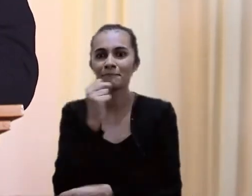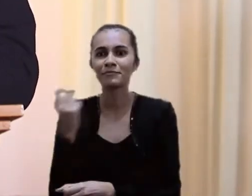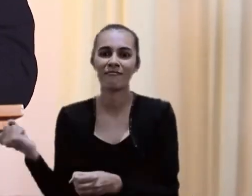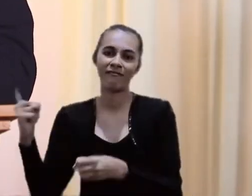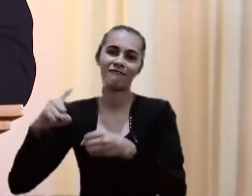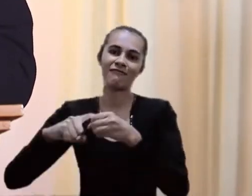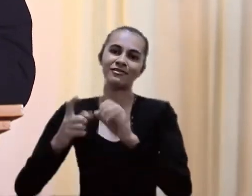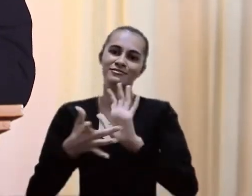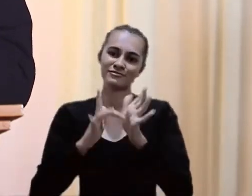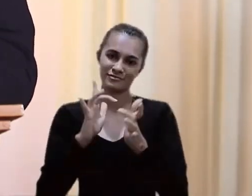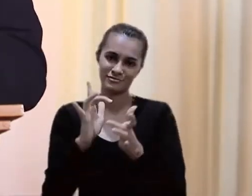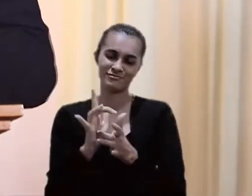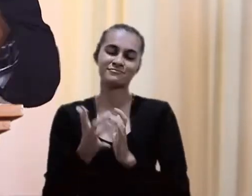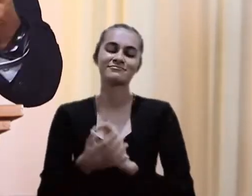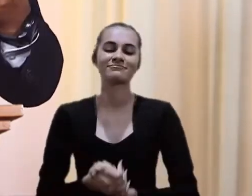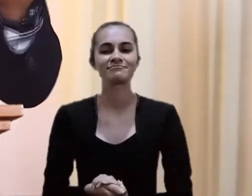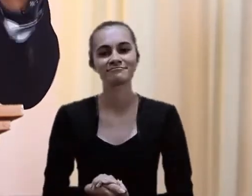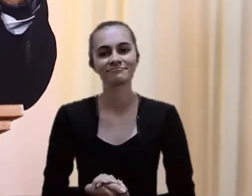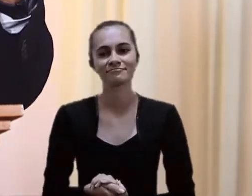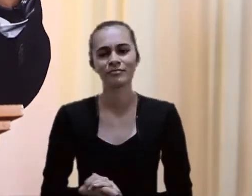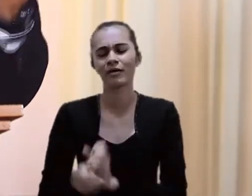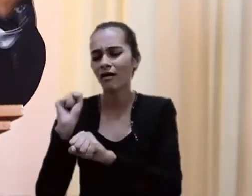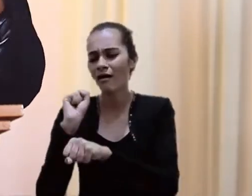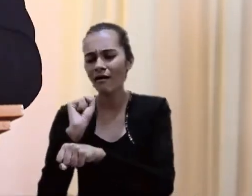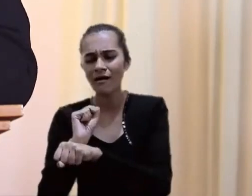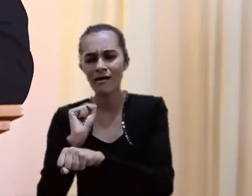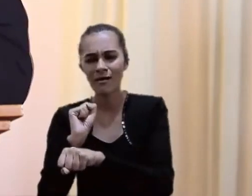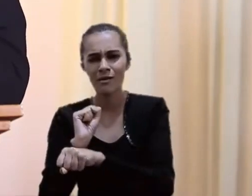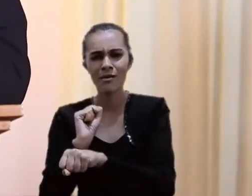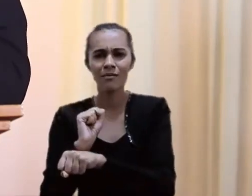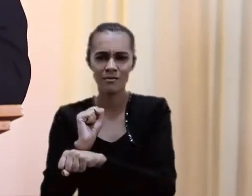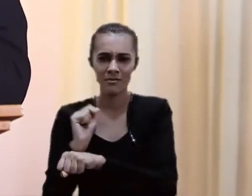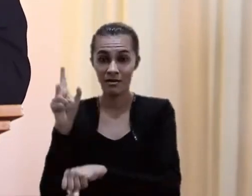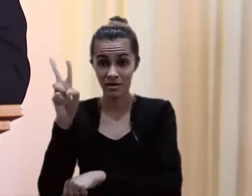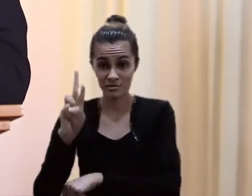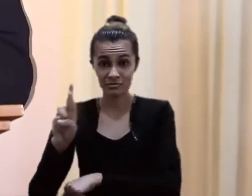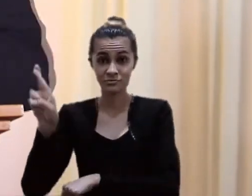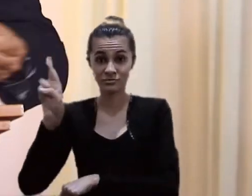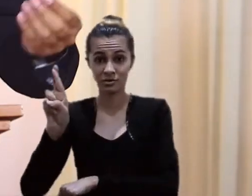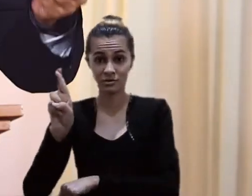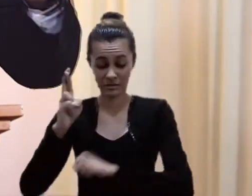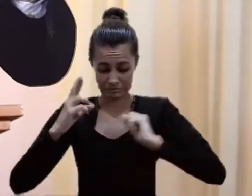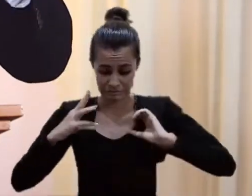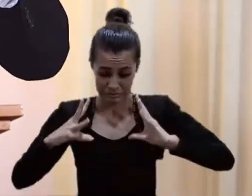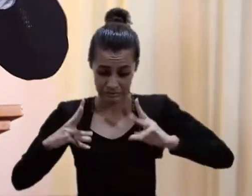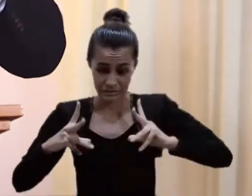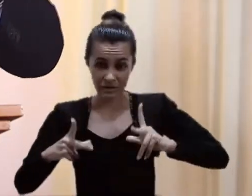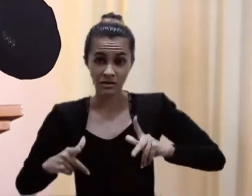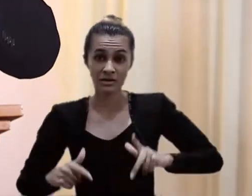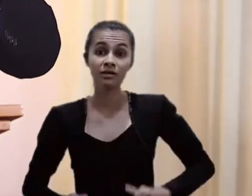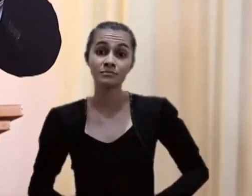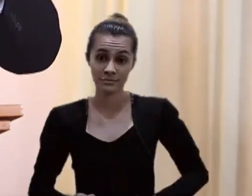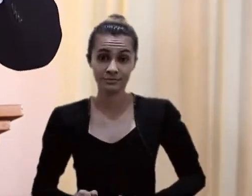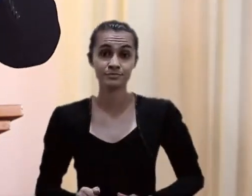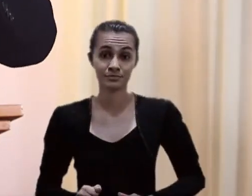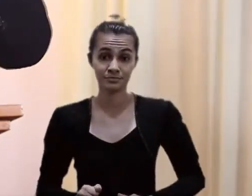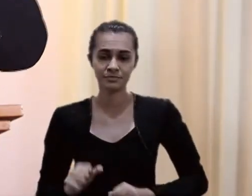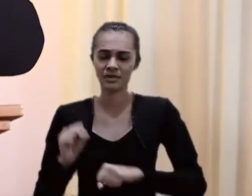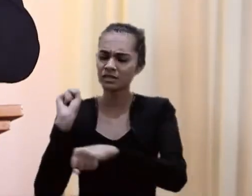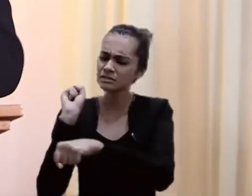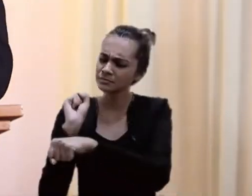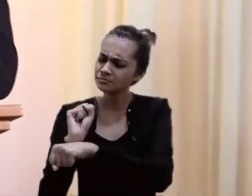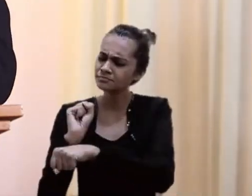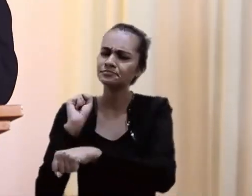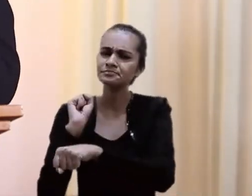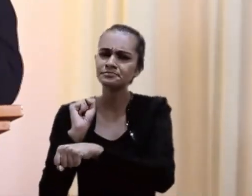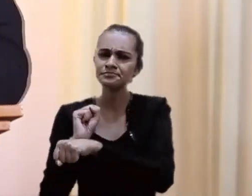Os que aguardam o Senhor purificam a alma pela obediência da verdade. Com a vigilante espera, combinam